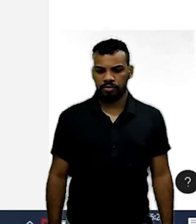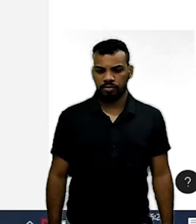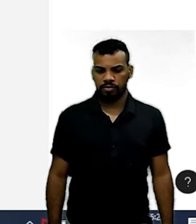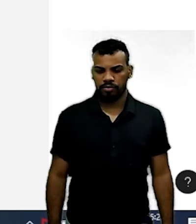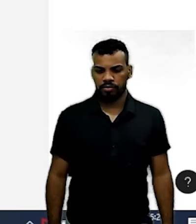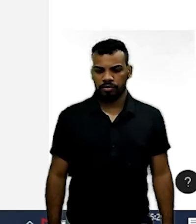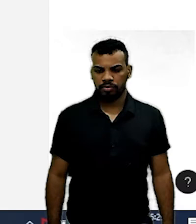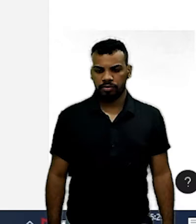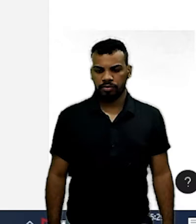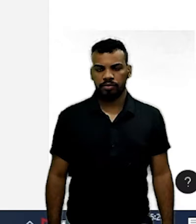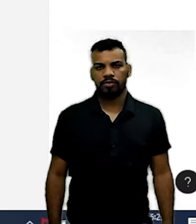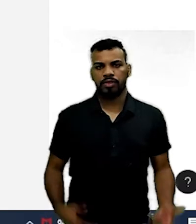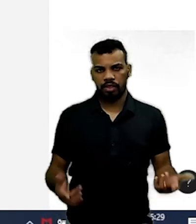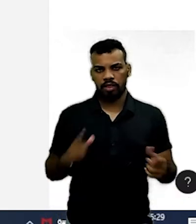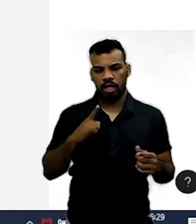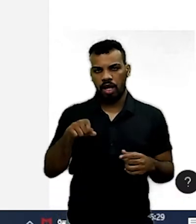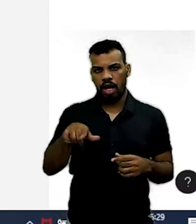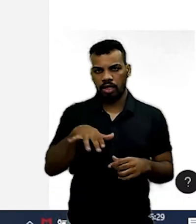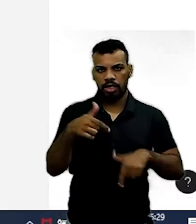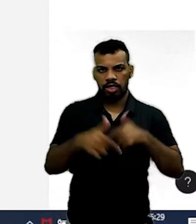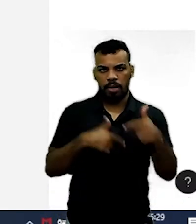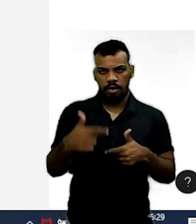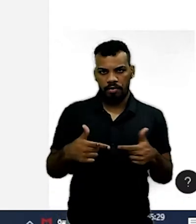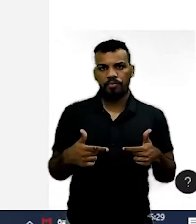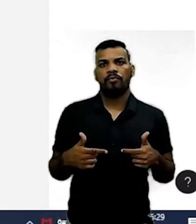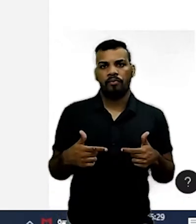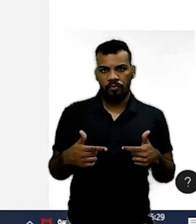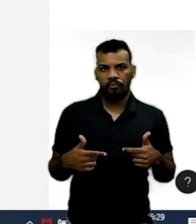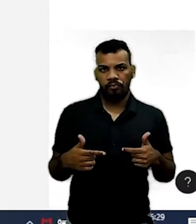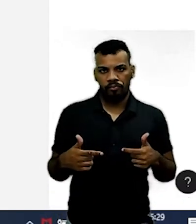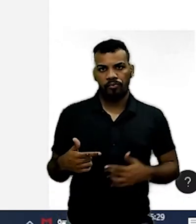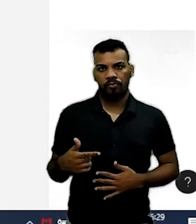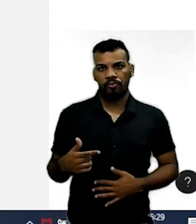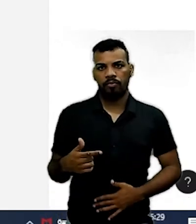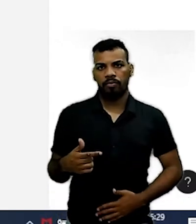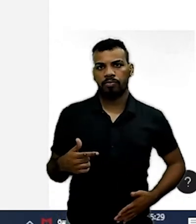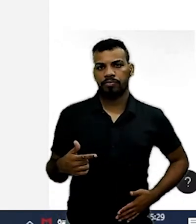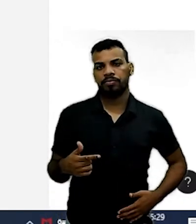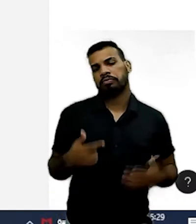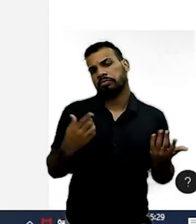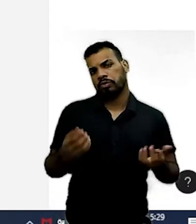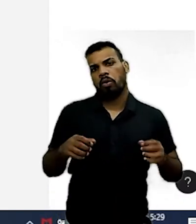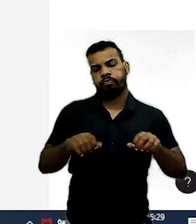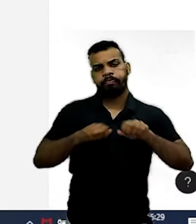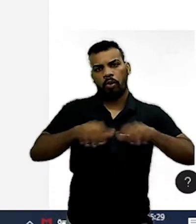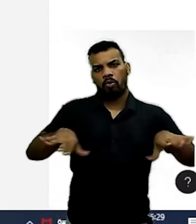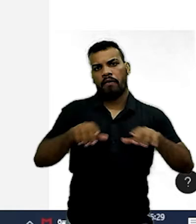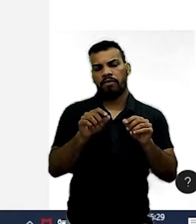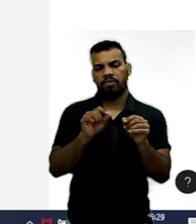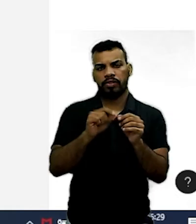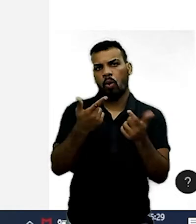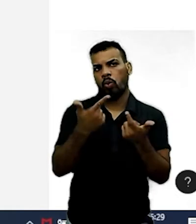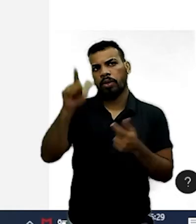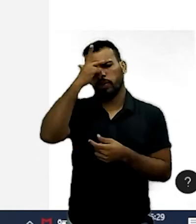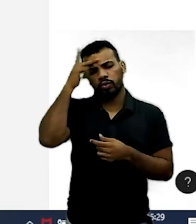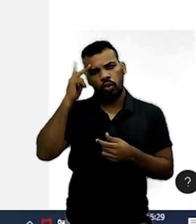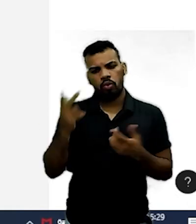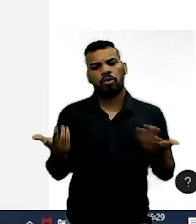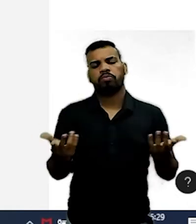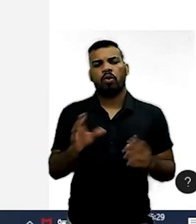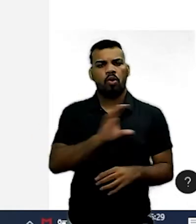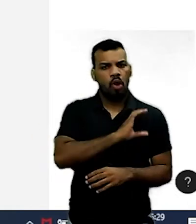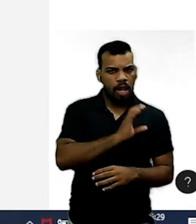essa área de trabalho. O share é se eu quiser compartilhar esse mesmo arquivo com outra pessoa, então um colega de